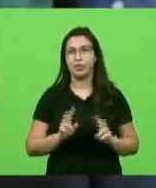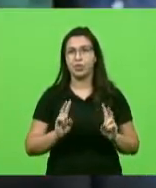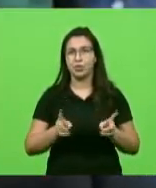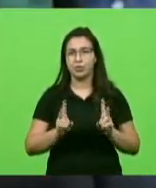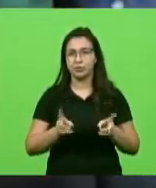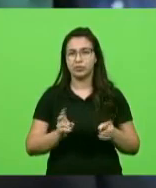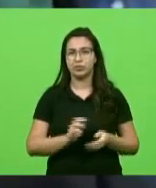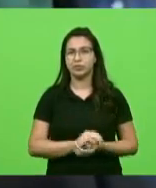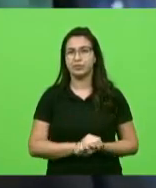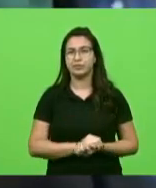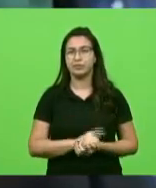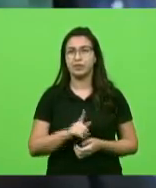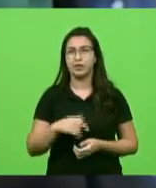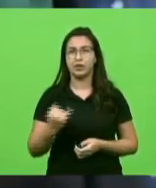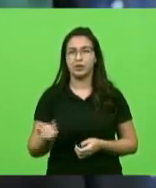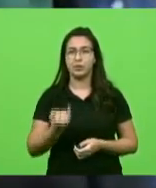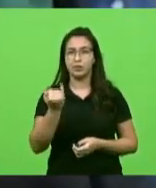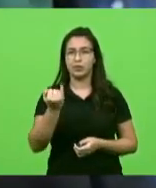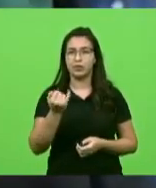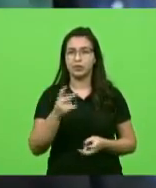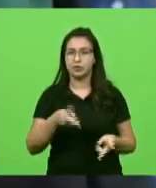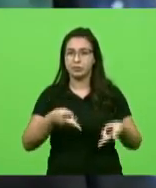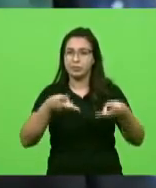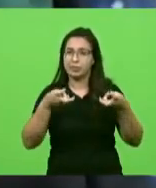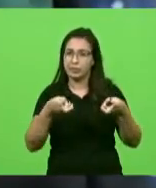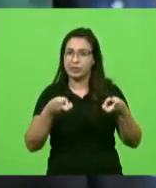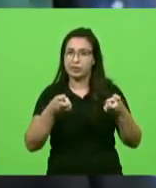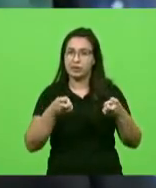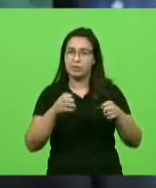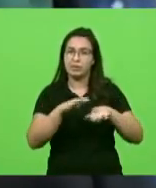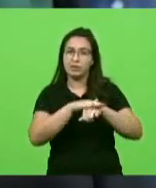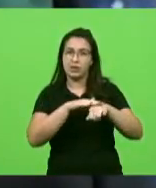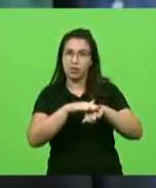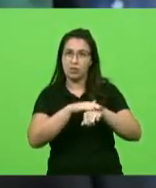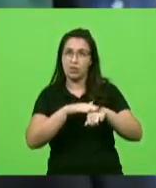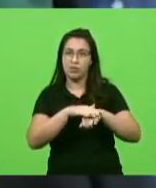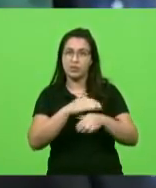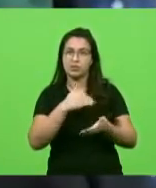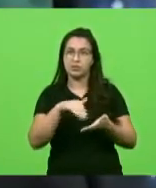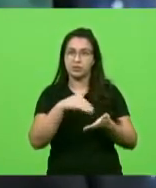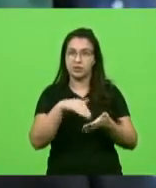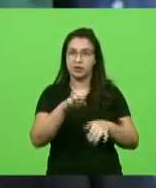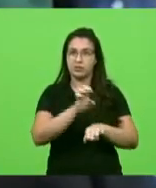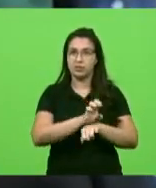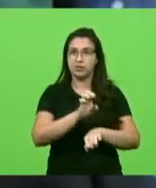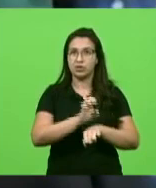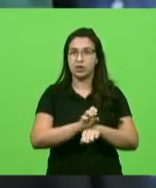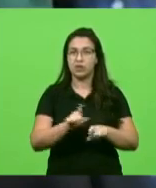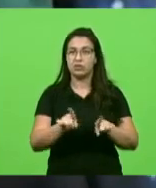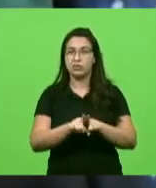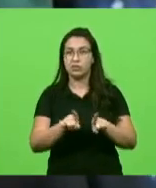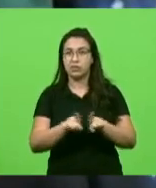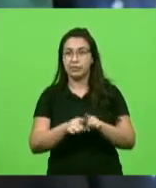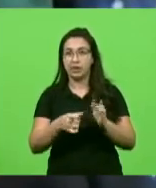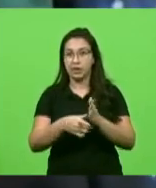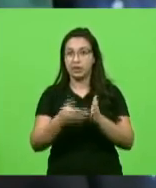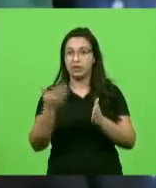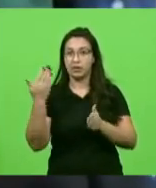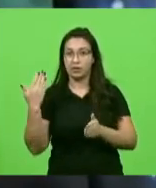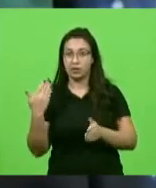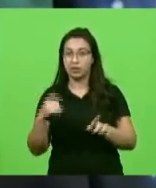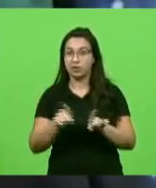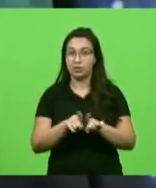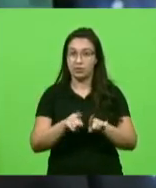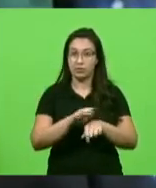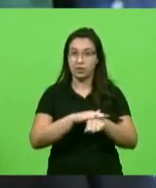Barras importante observar que tanto na conversa com o então secretário de Estado da Saúde e ocorreu antes bem